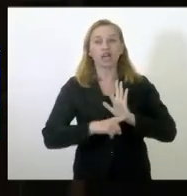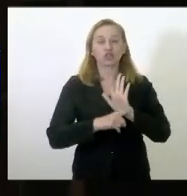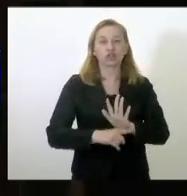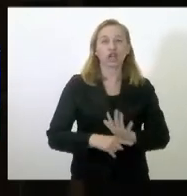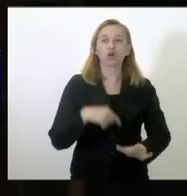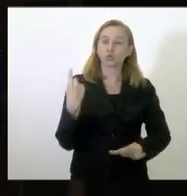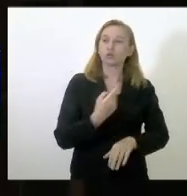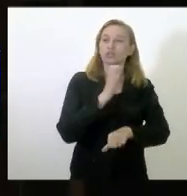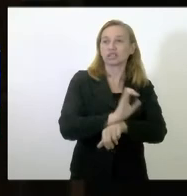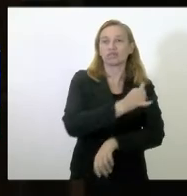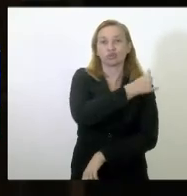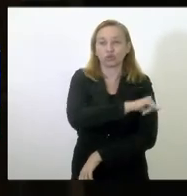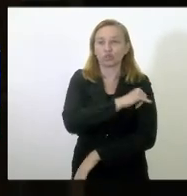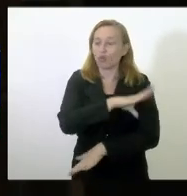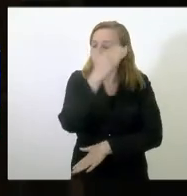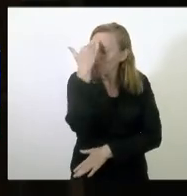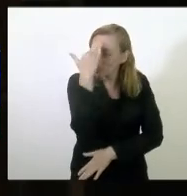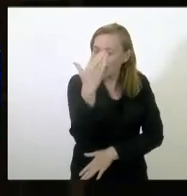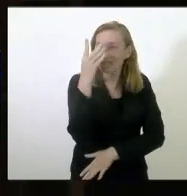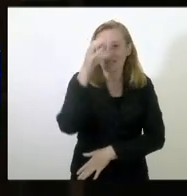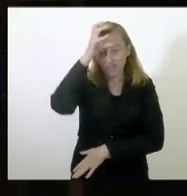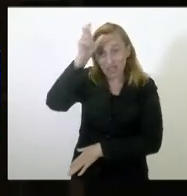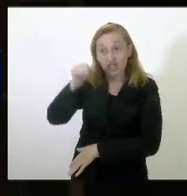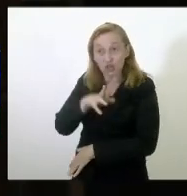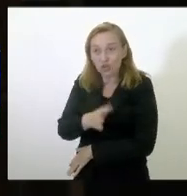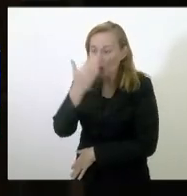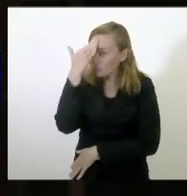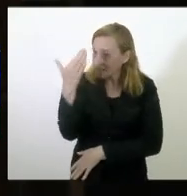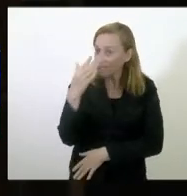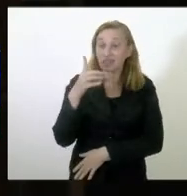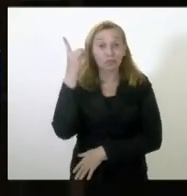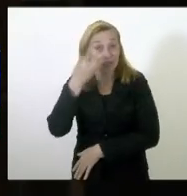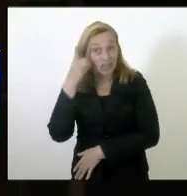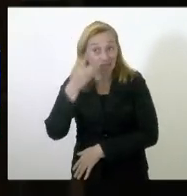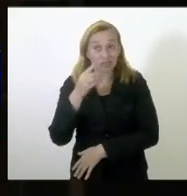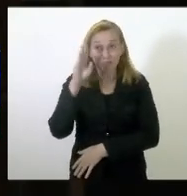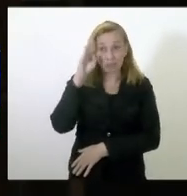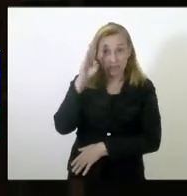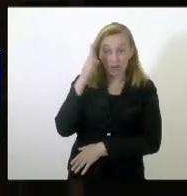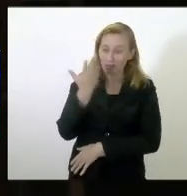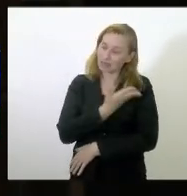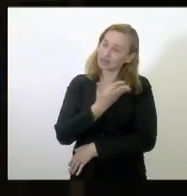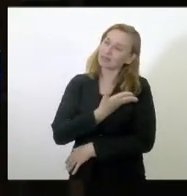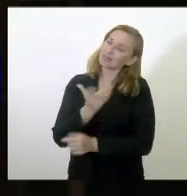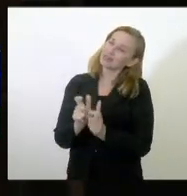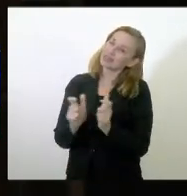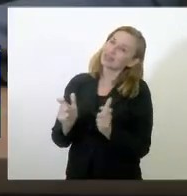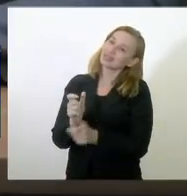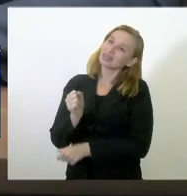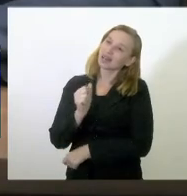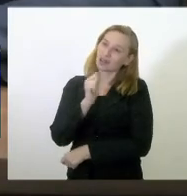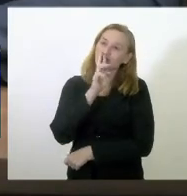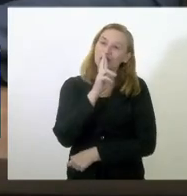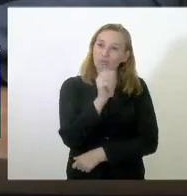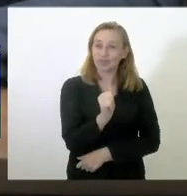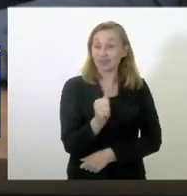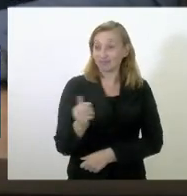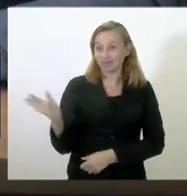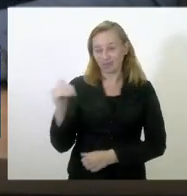nosso Estado do Rio de Janeiro. Muito obrigado, Tia Ju, muito obrigado, deputado, principalmente meu grande amigo, Amorim. Tamo